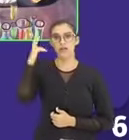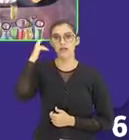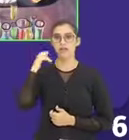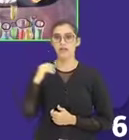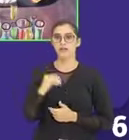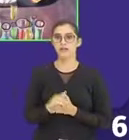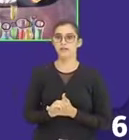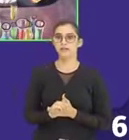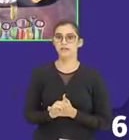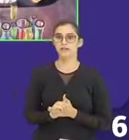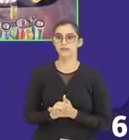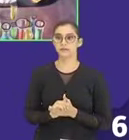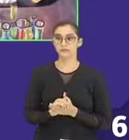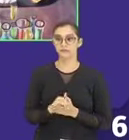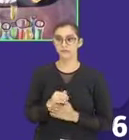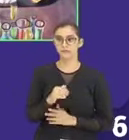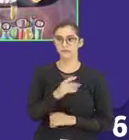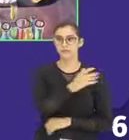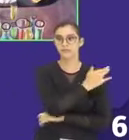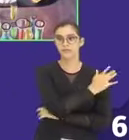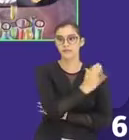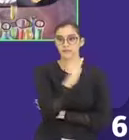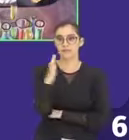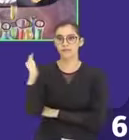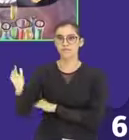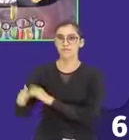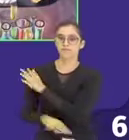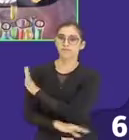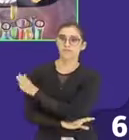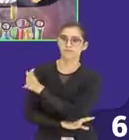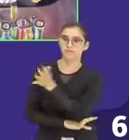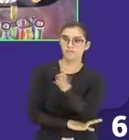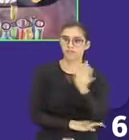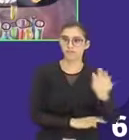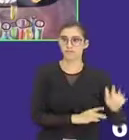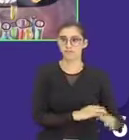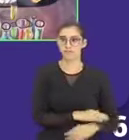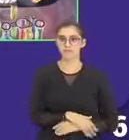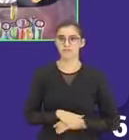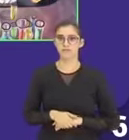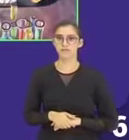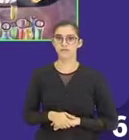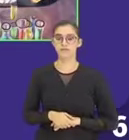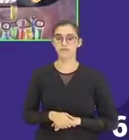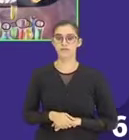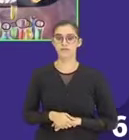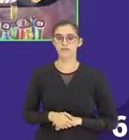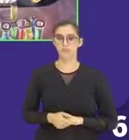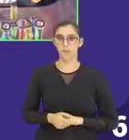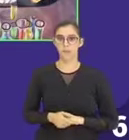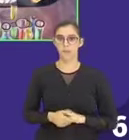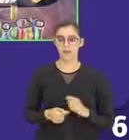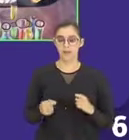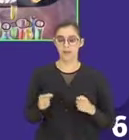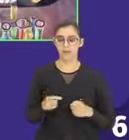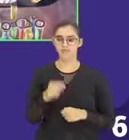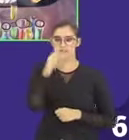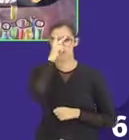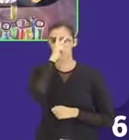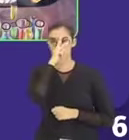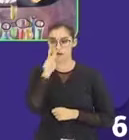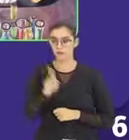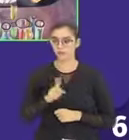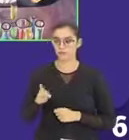ele fazia aqueles experimentos. Tudo maluquinho ele, né? Tudo maluquinho. Fazia aqueles experimentos